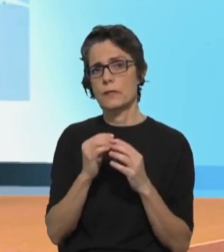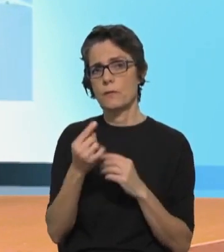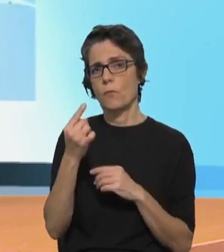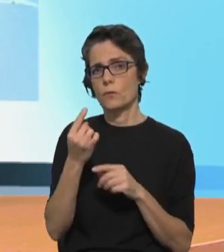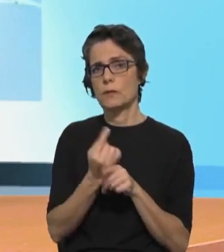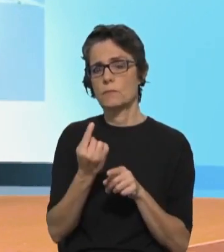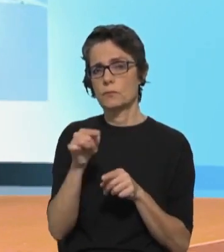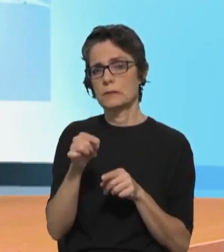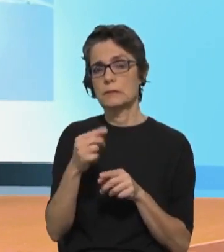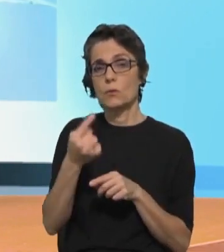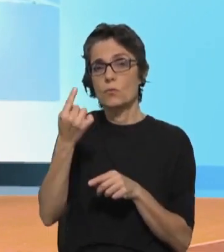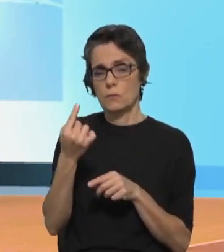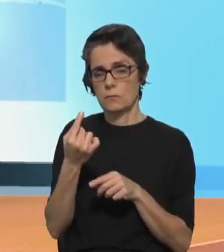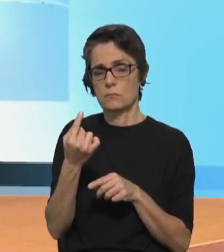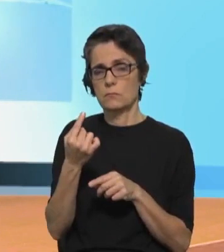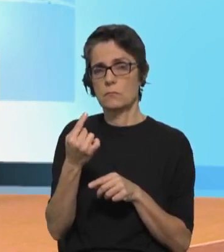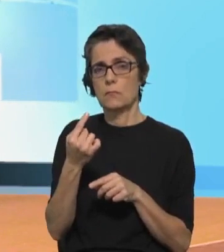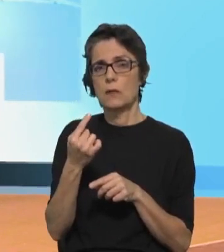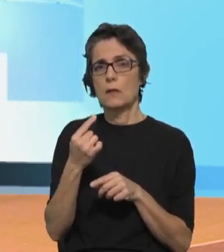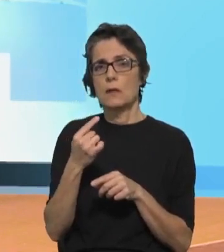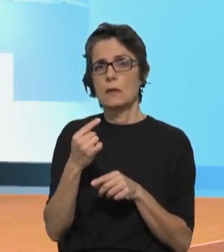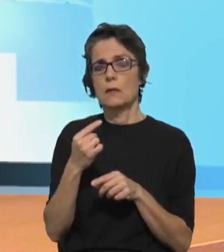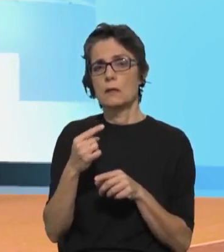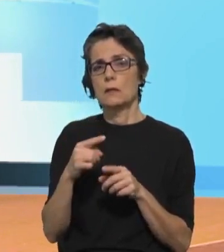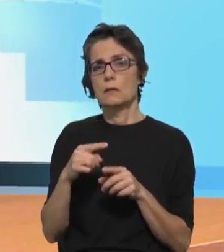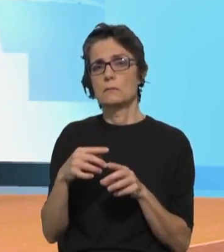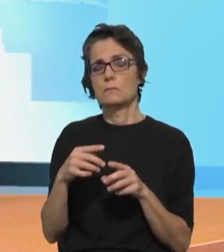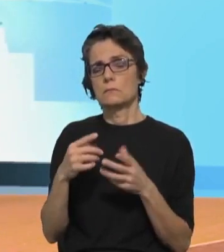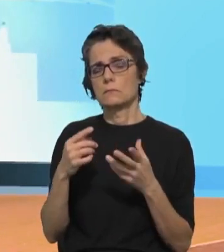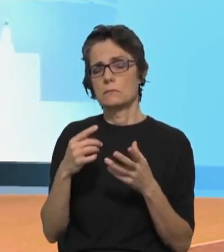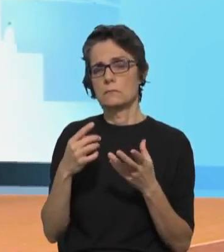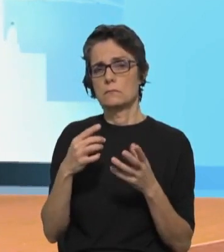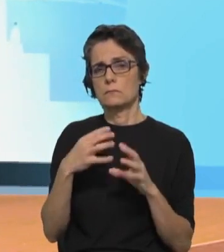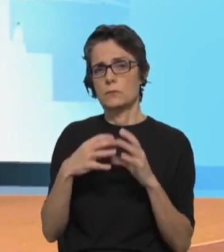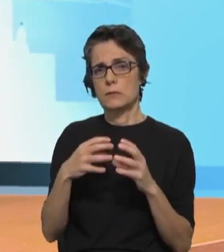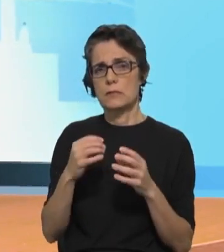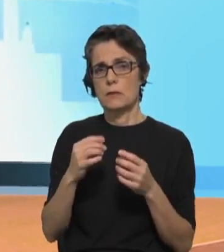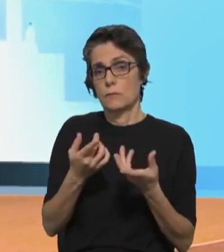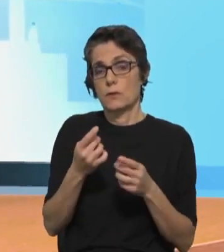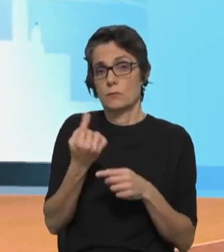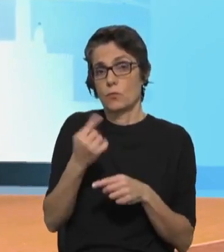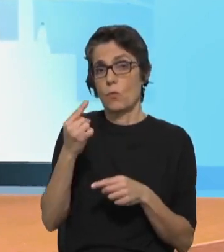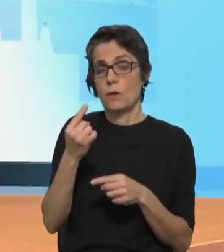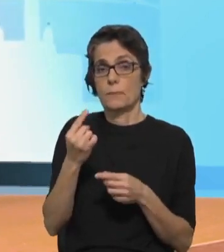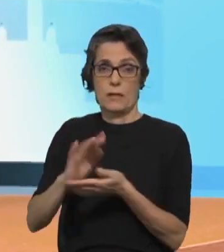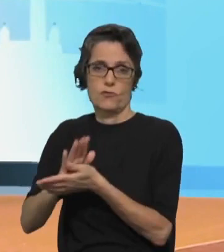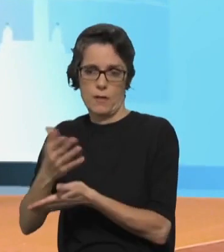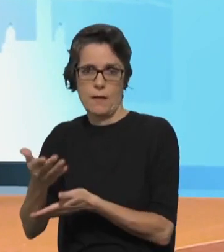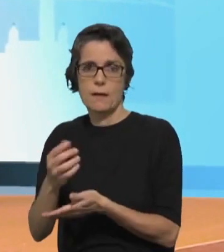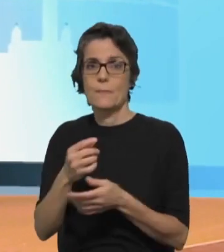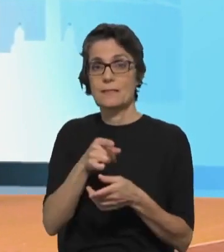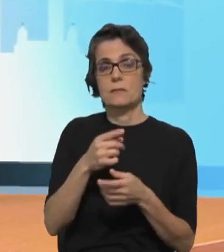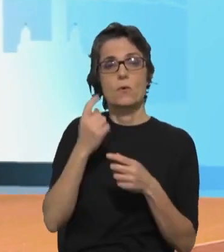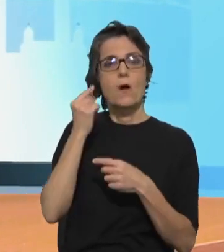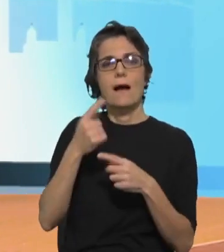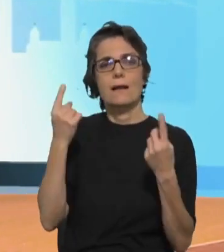único meio de comunicação não impresso, ou seja, além dos jornais, é o único meio de comunicação que não é controlado pelo Estado,